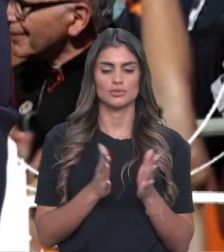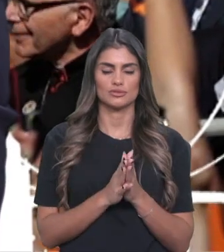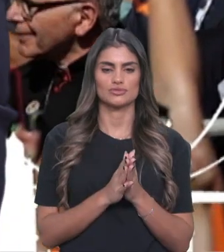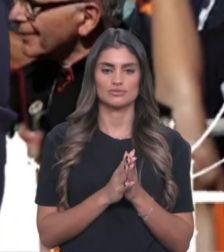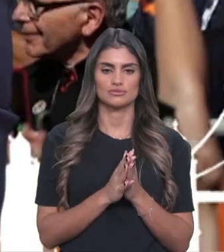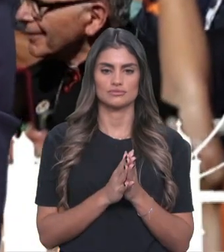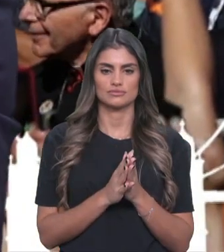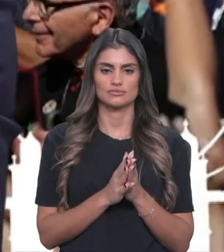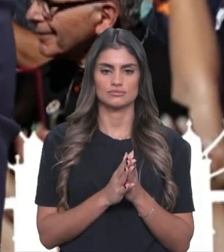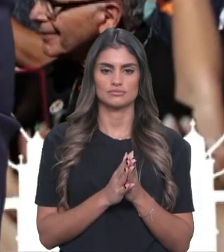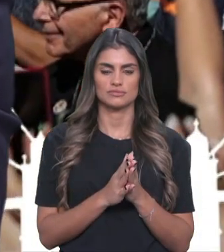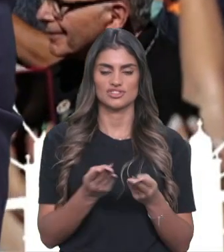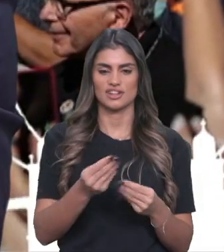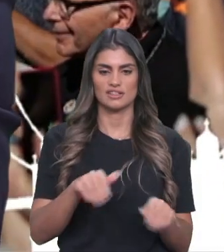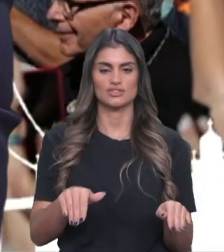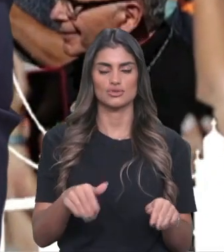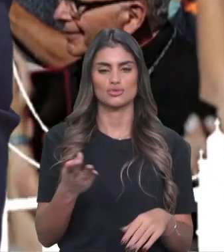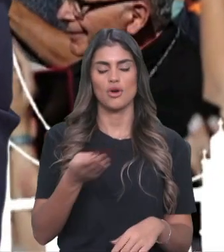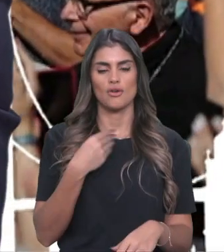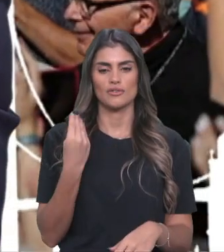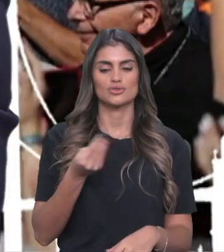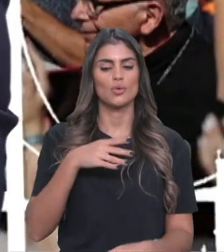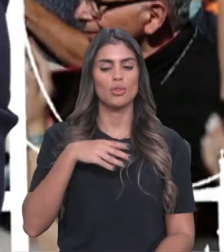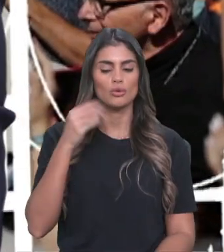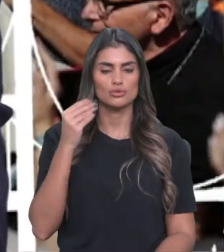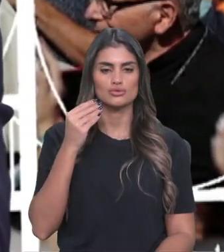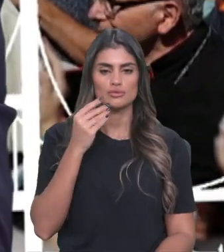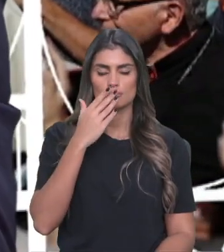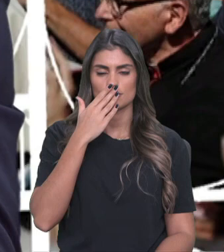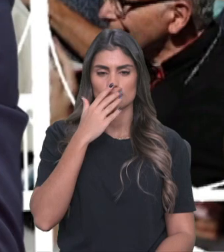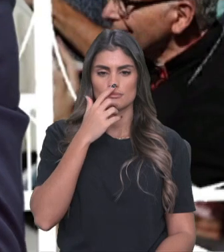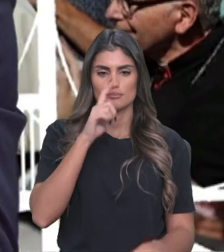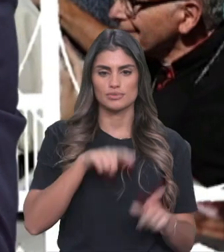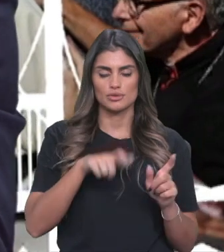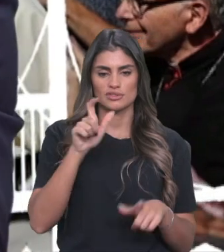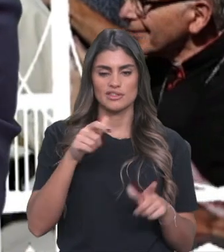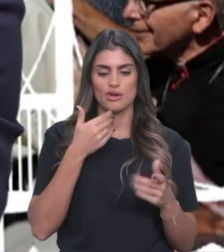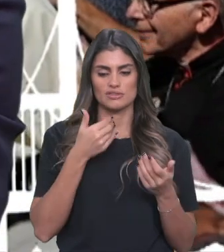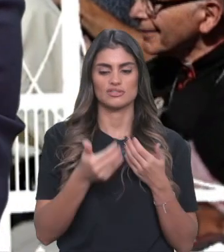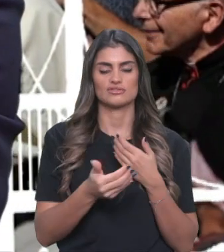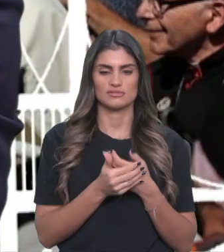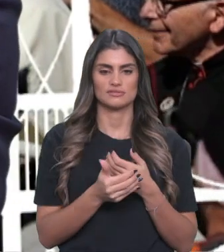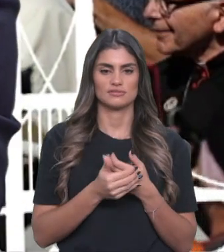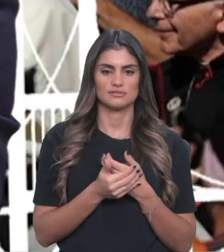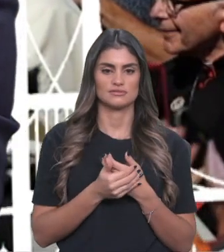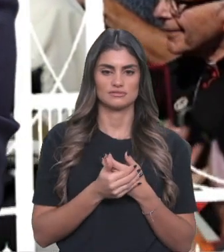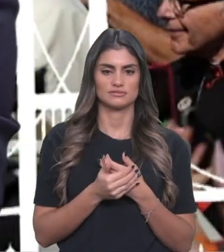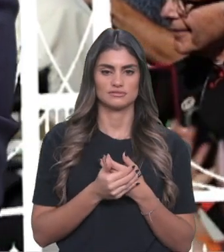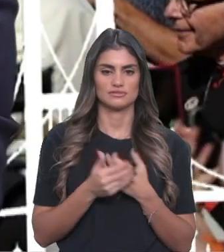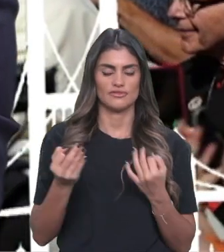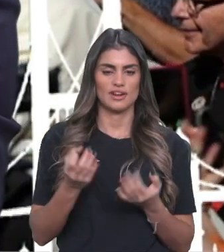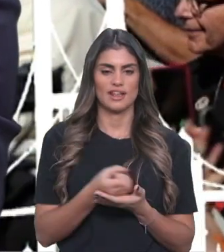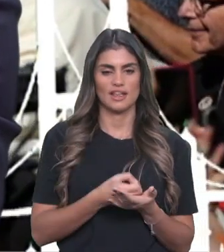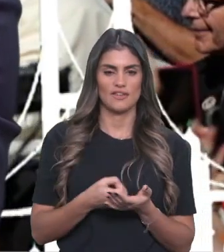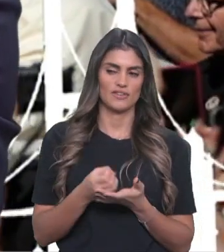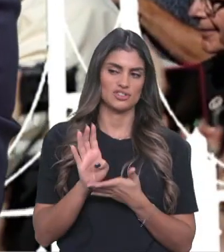quem for possível, das crianças, dos adolescentes, dos adultos, dos mais idosos, mas que de facto ninguém fique de